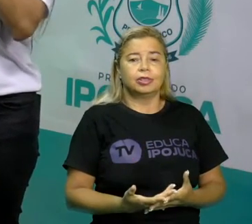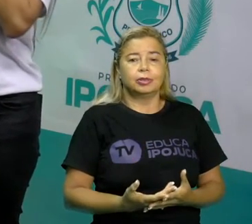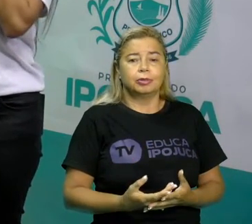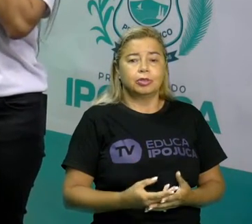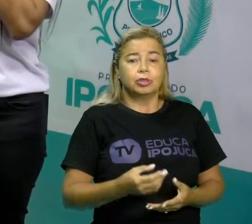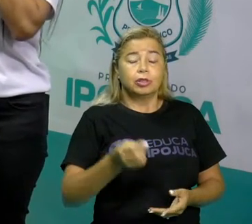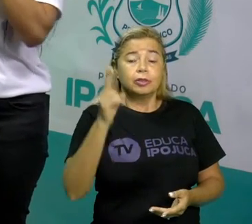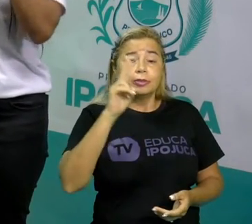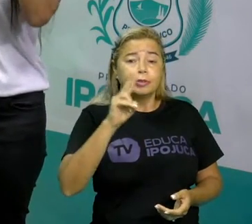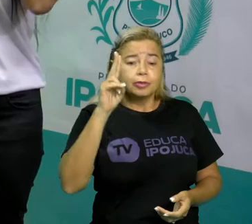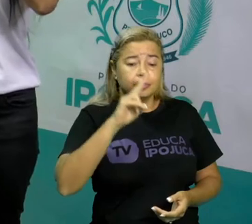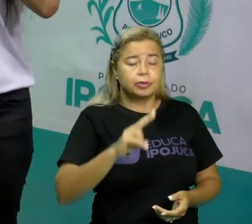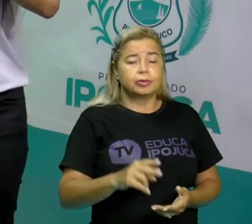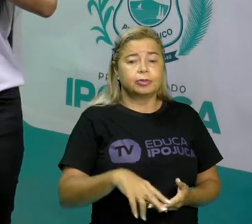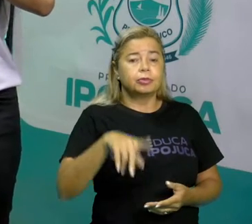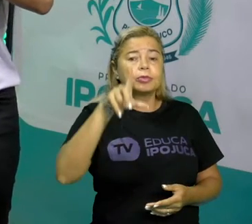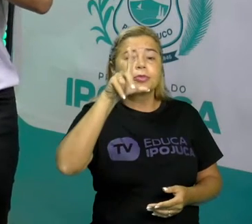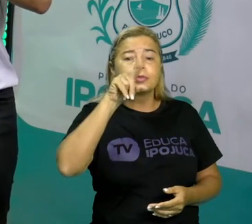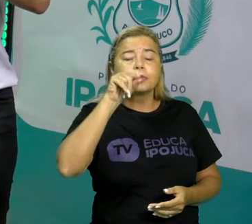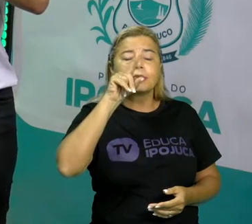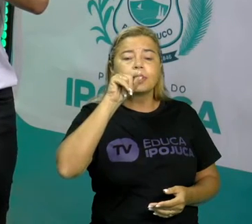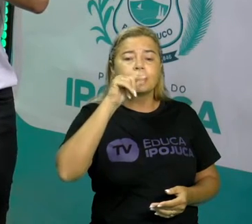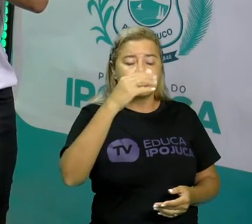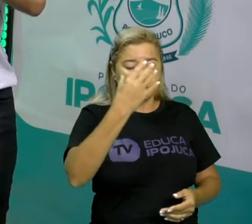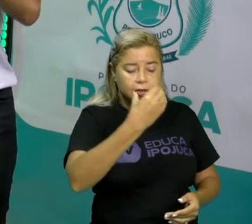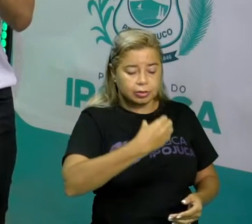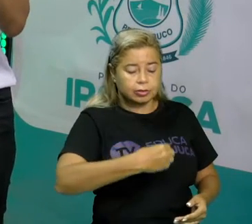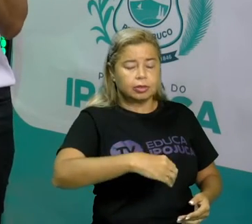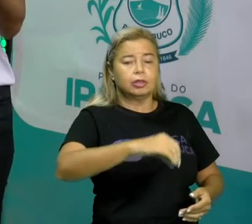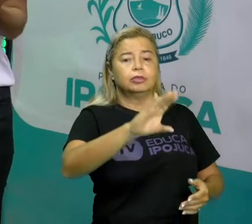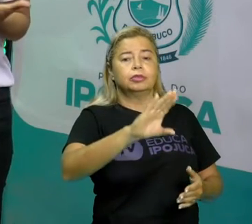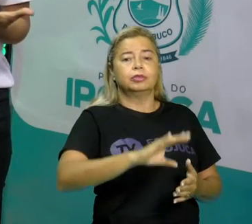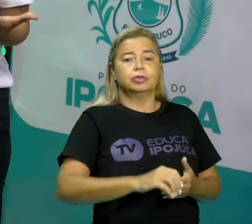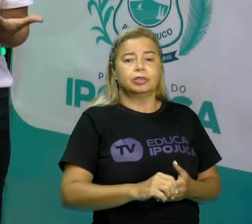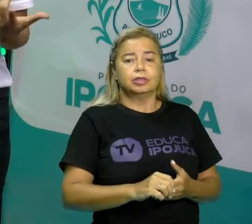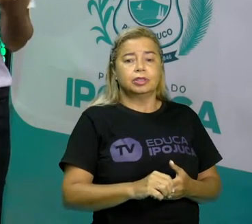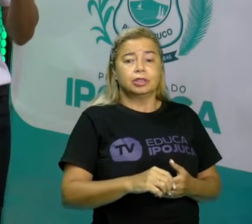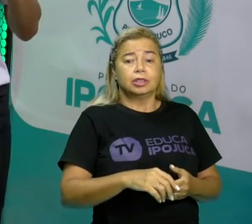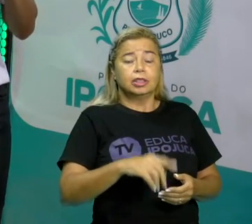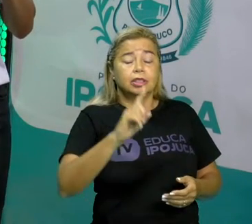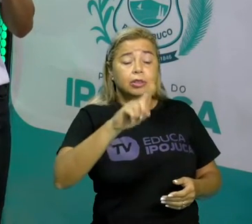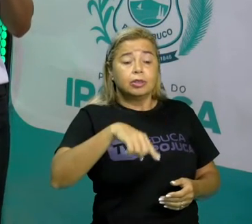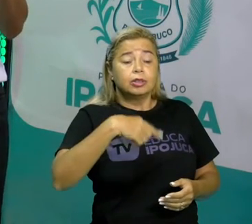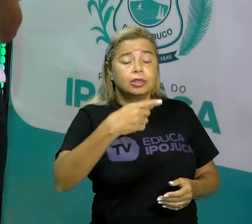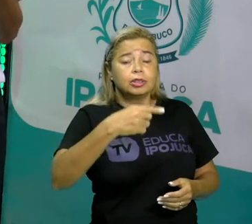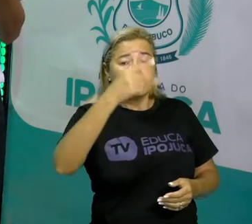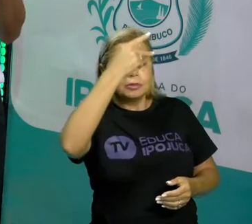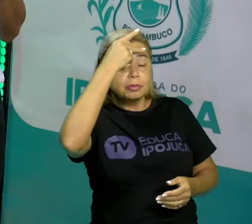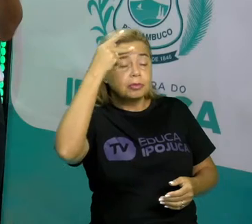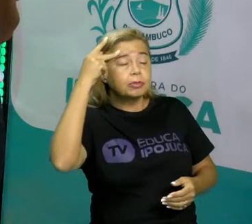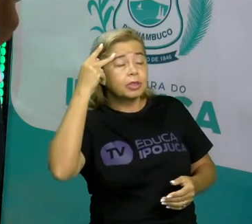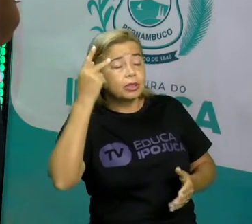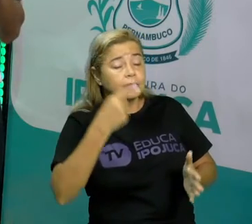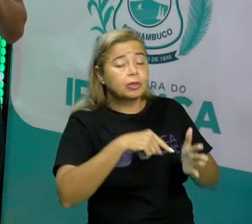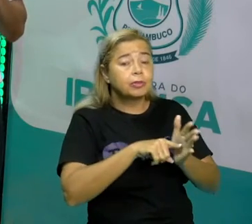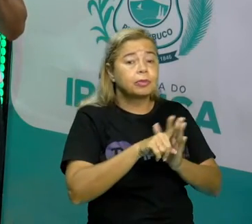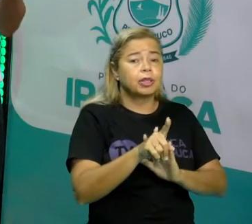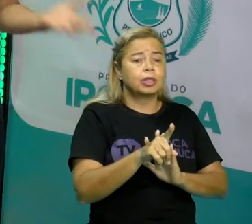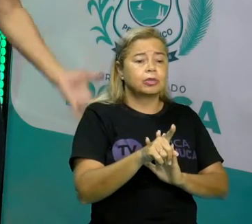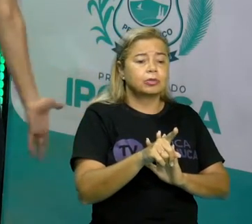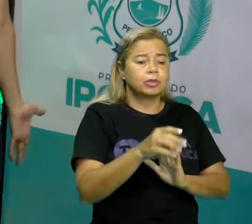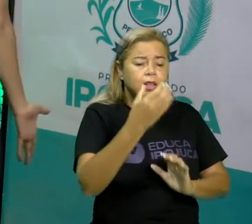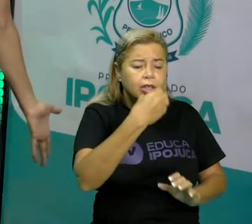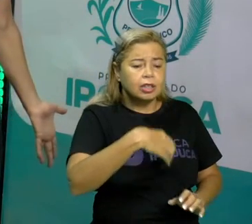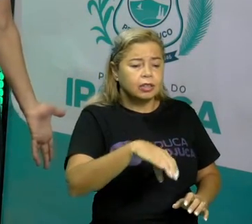com vocês para vocês entenderem o que o narrador estava perguntando e ele respondeu. Ele respondeu que estava com medo